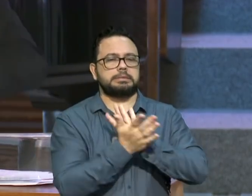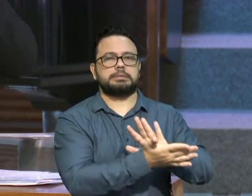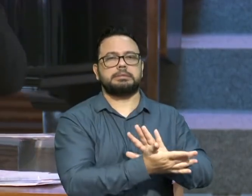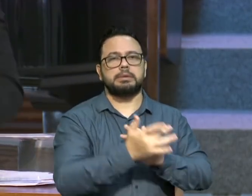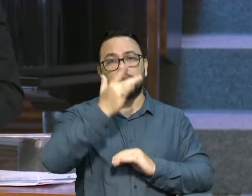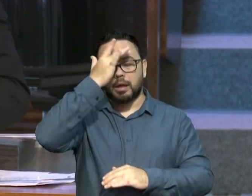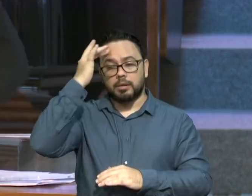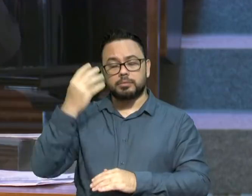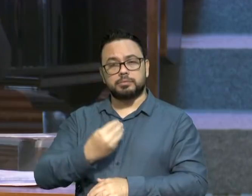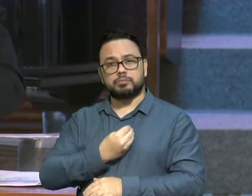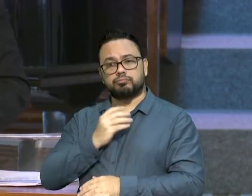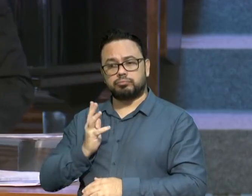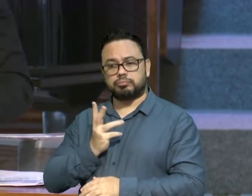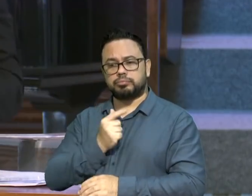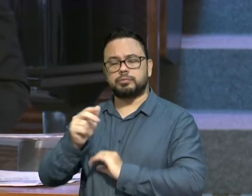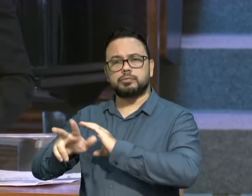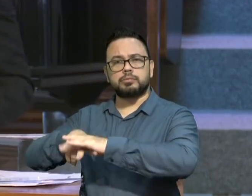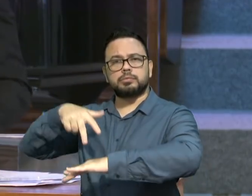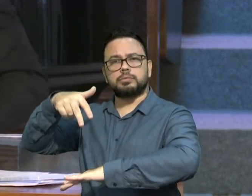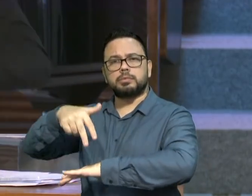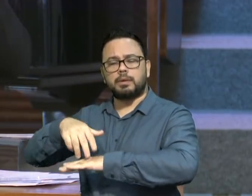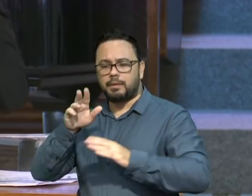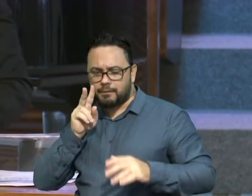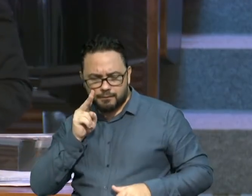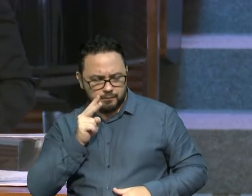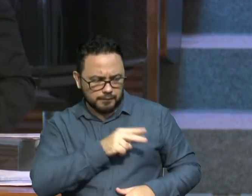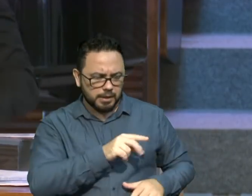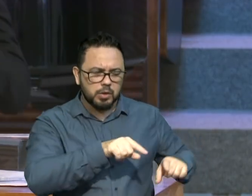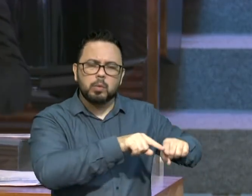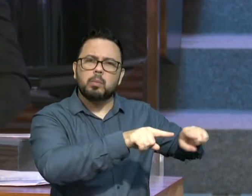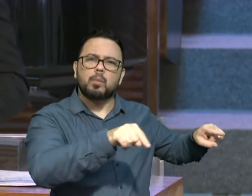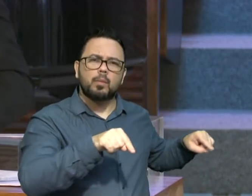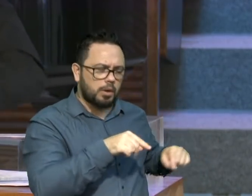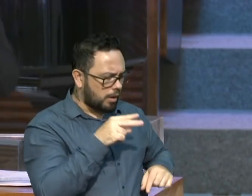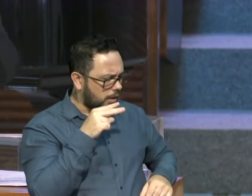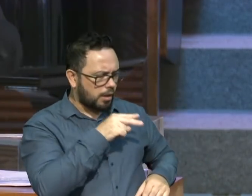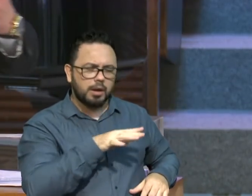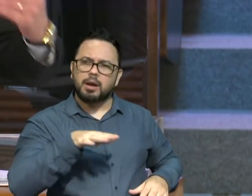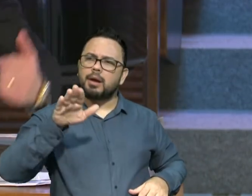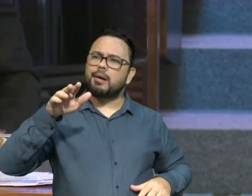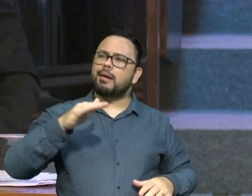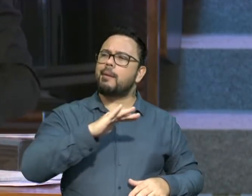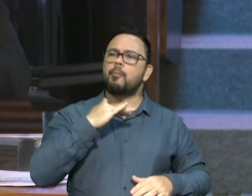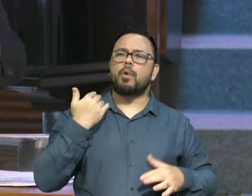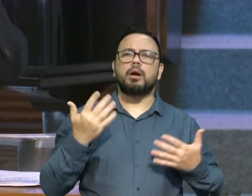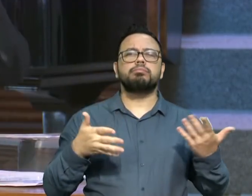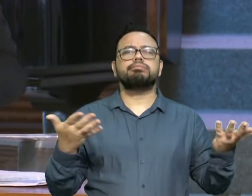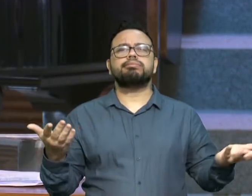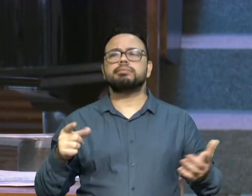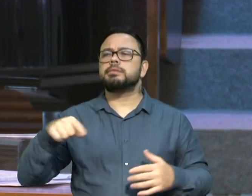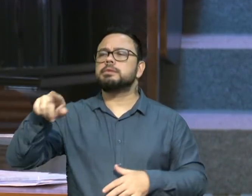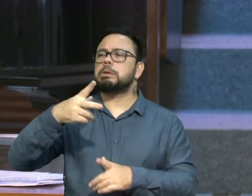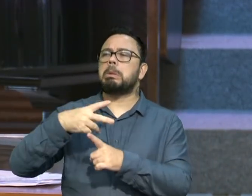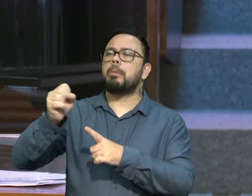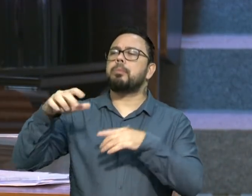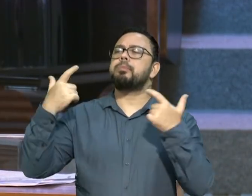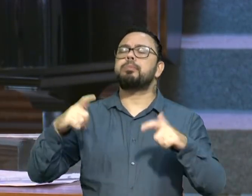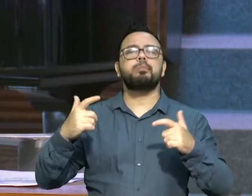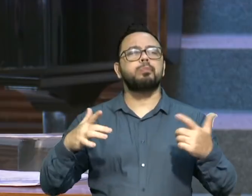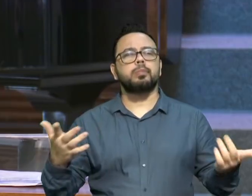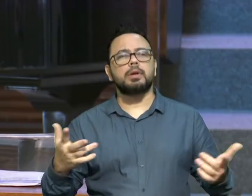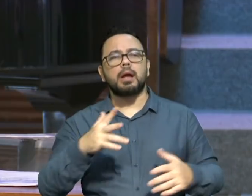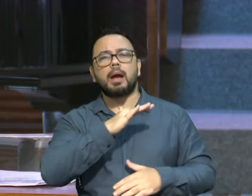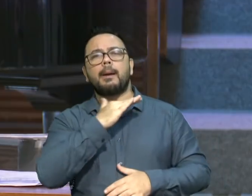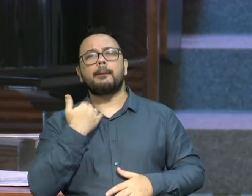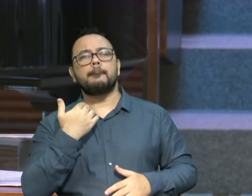quando os justos recitarem e olharem para a Sepultura vamos um bar da Morte e vão dizer onde está o morte a tua vitória Onde